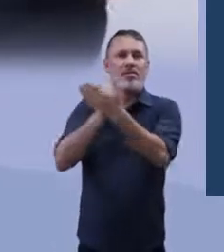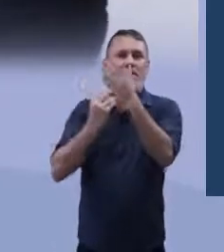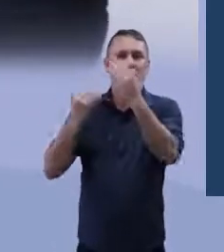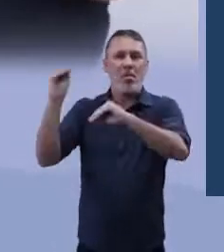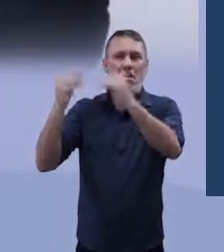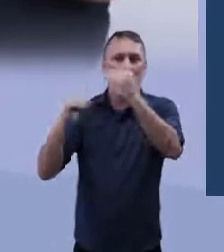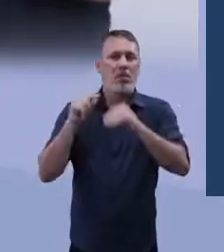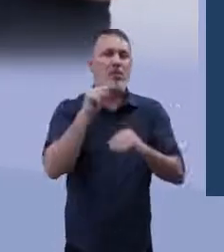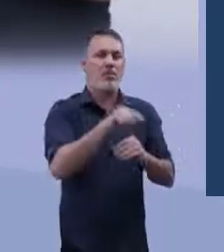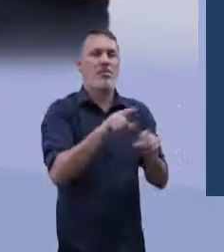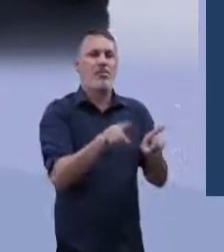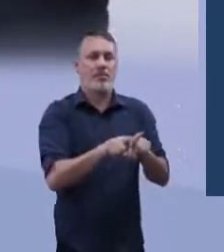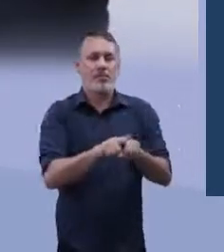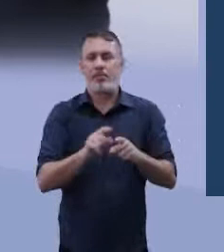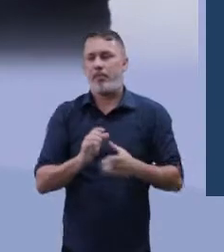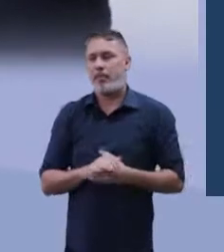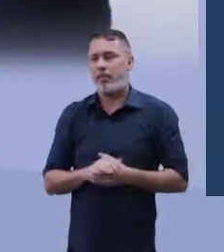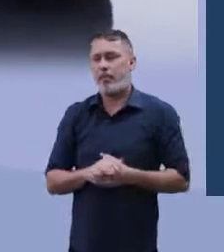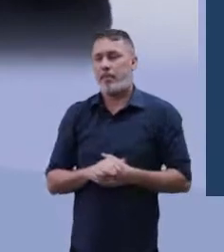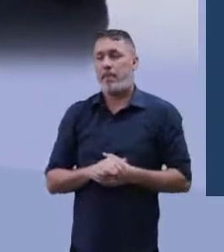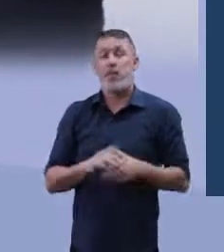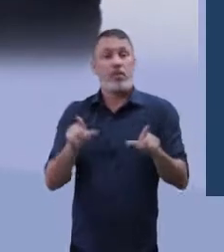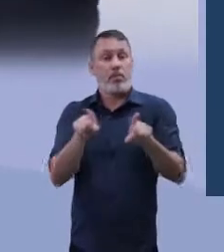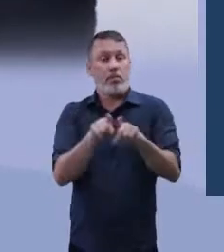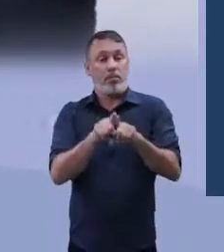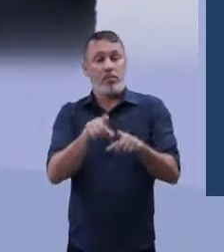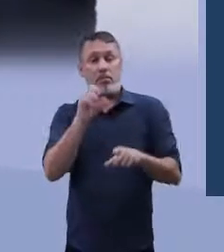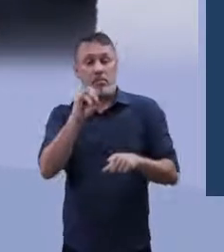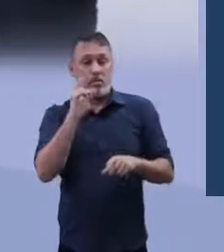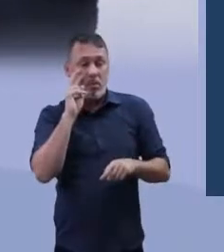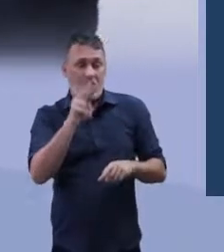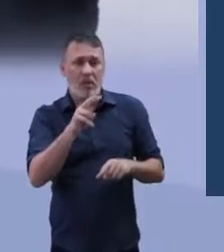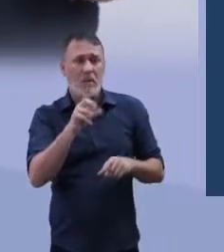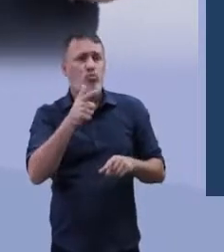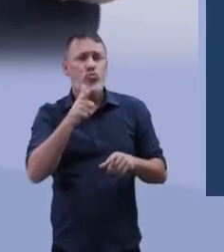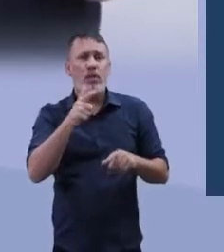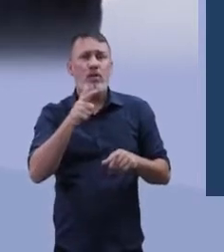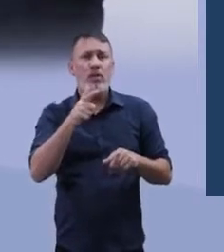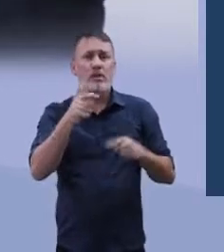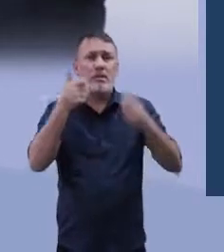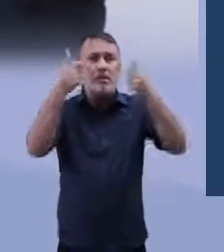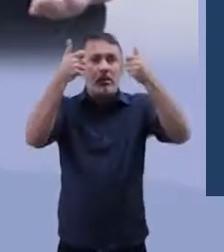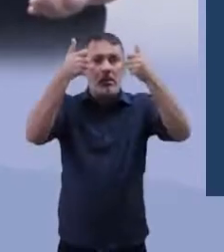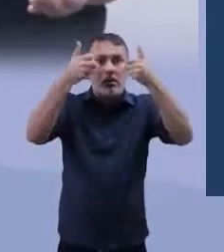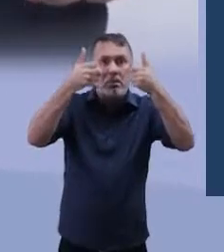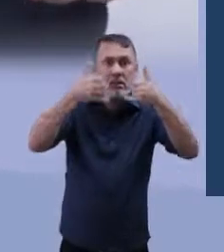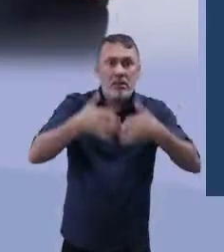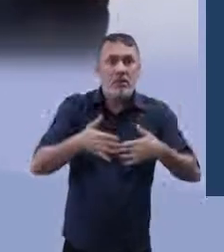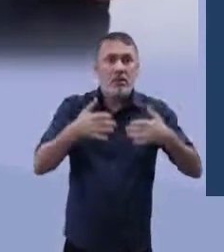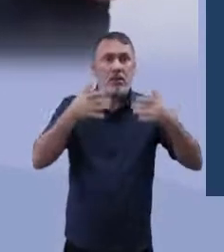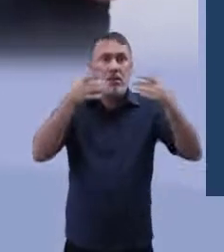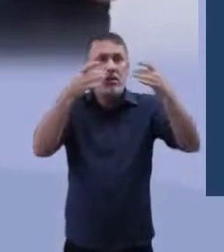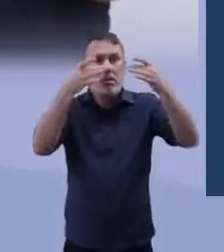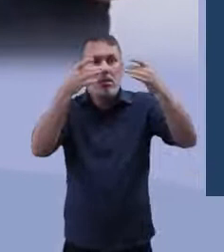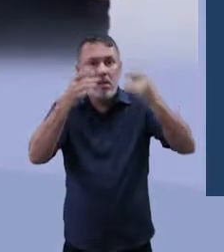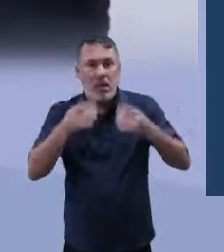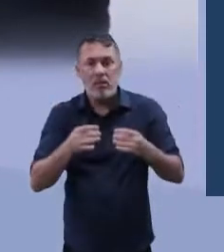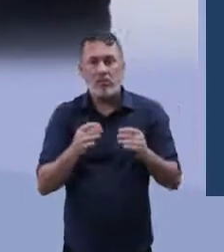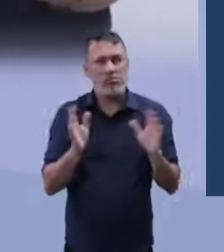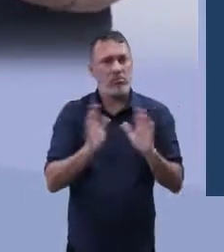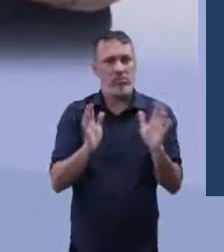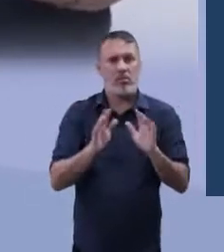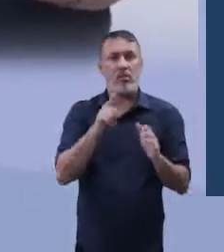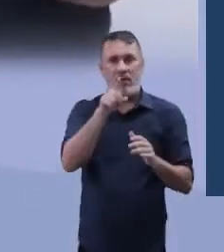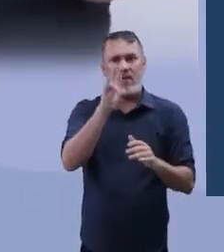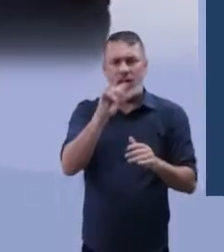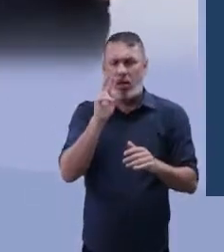muitas perspectivas. O plano não descreve com pormenores, não detalha a realidade.